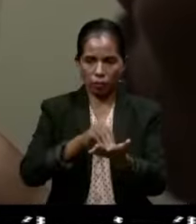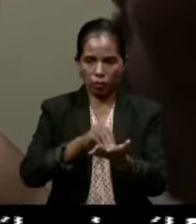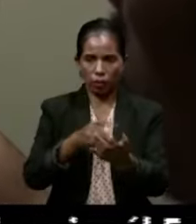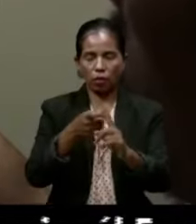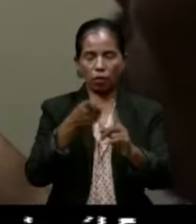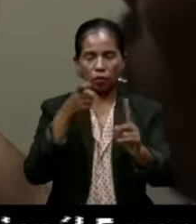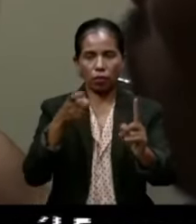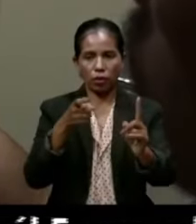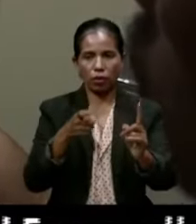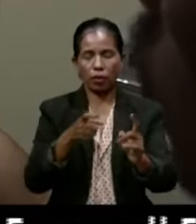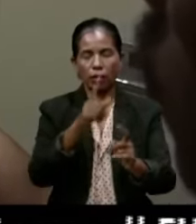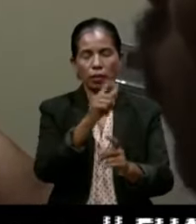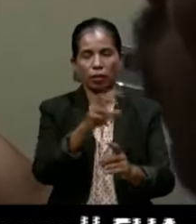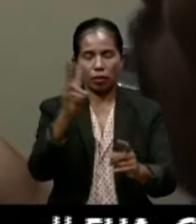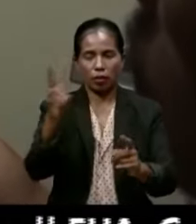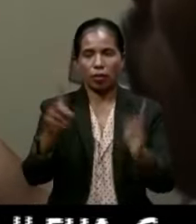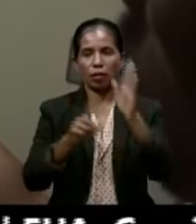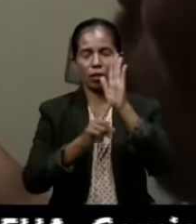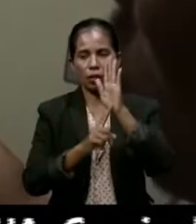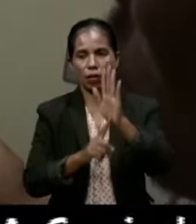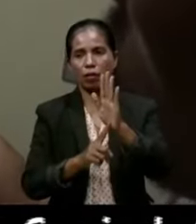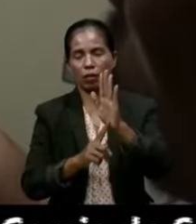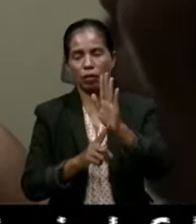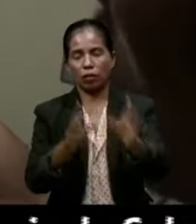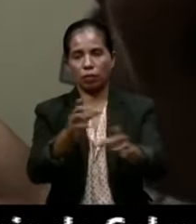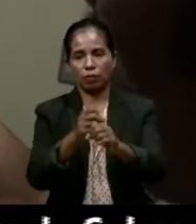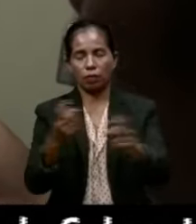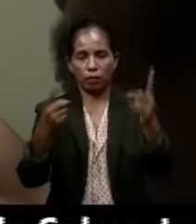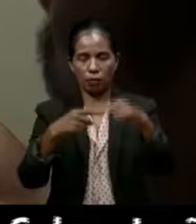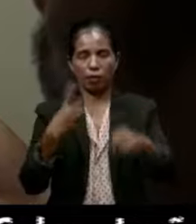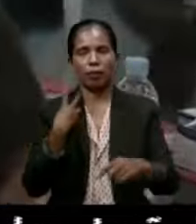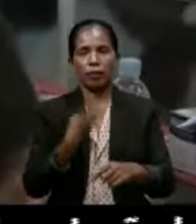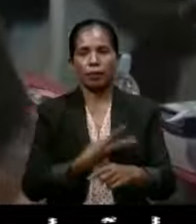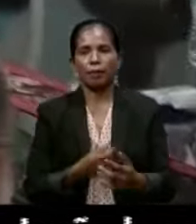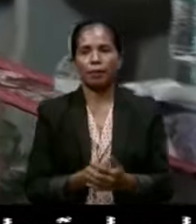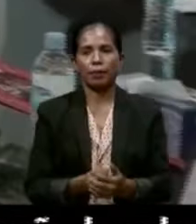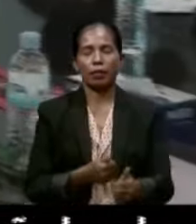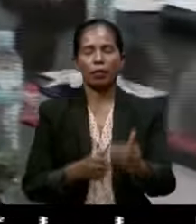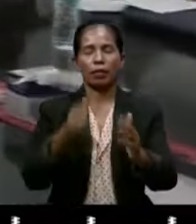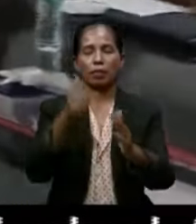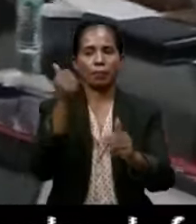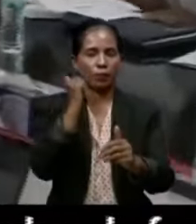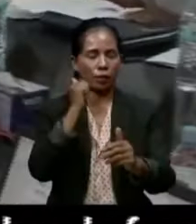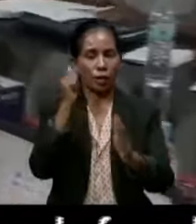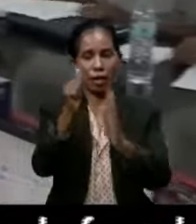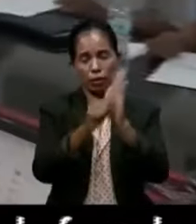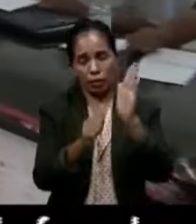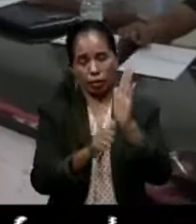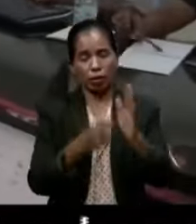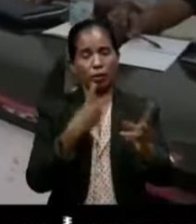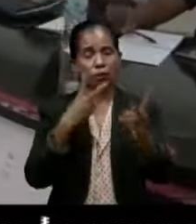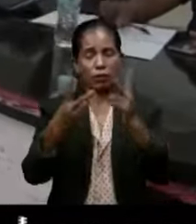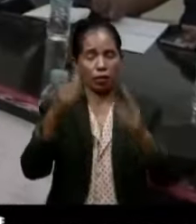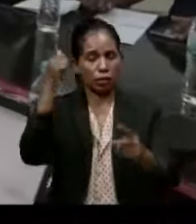Kosi transmisão ida Vaticano foti pois maita. Tu ira zenda durante visita Papa Francisco Nian,